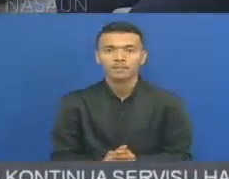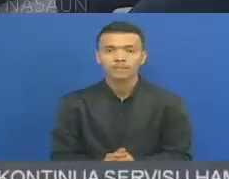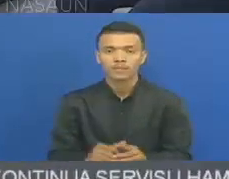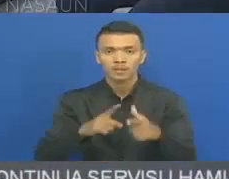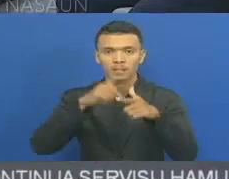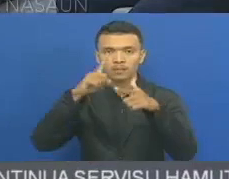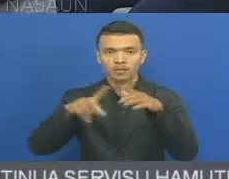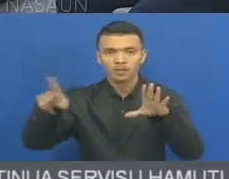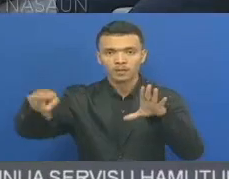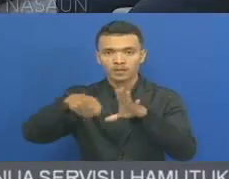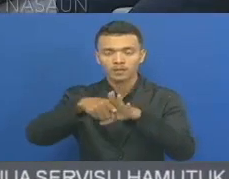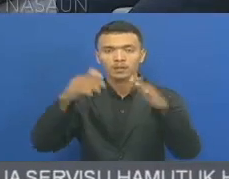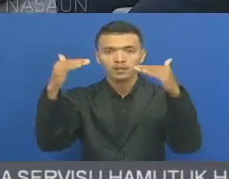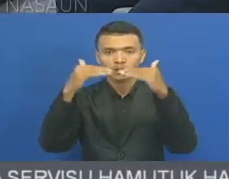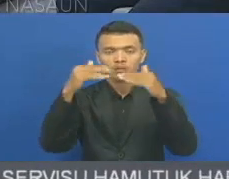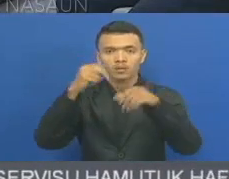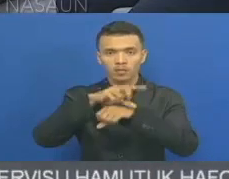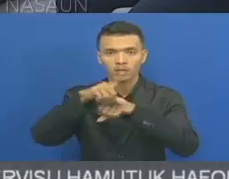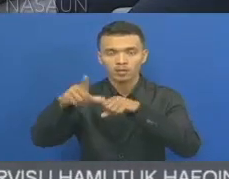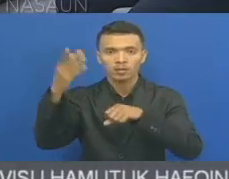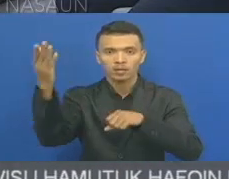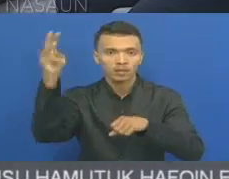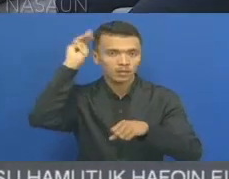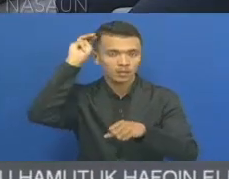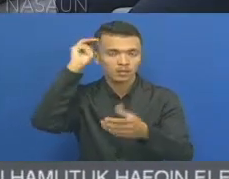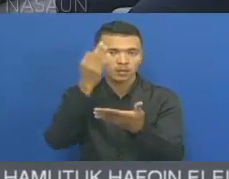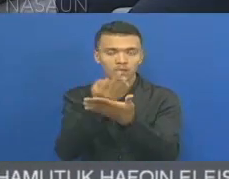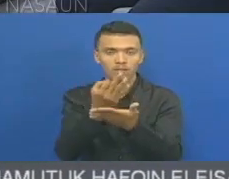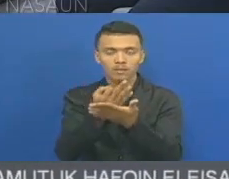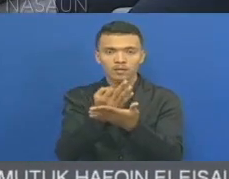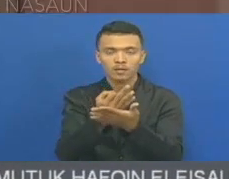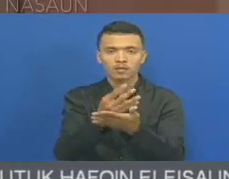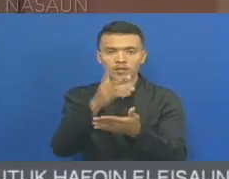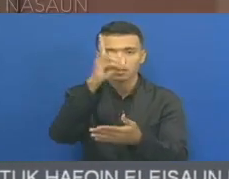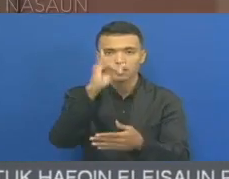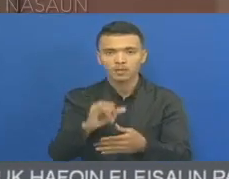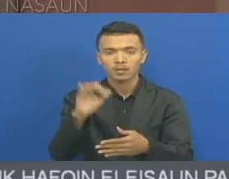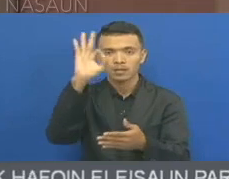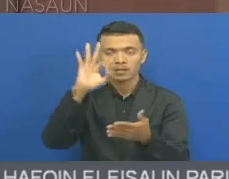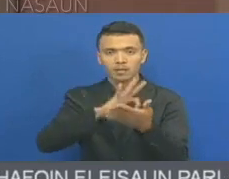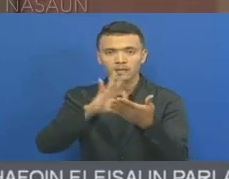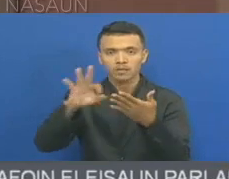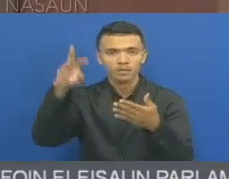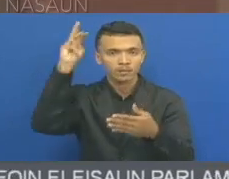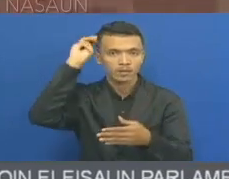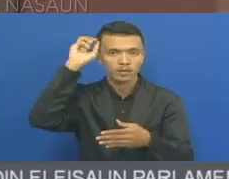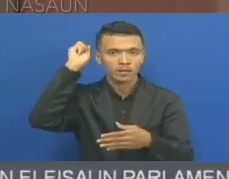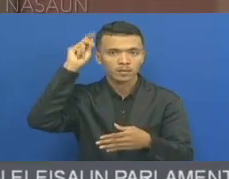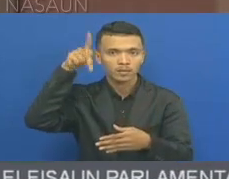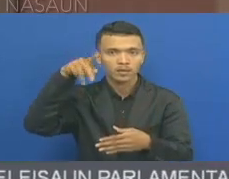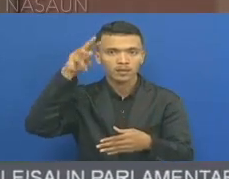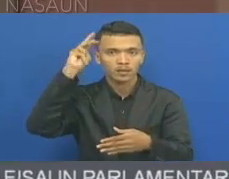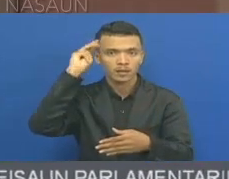A FOIM participa a Conferência Nacional e o Ministério de Finanças a Itara Clarandili sexta-feira. Ministro Petróleo no